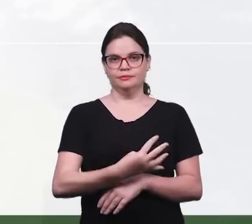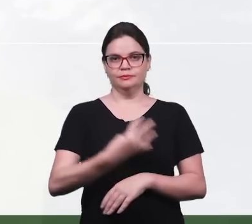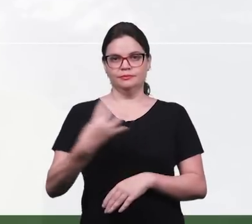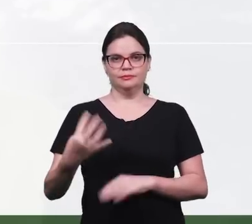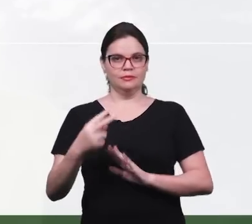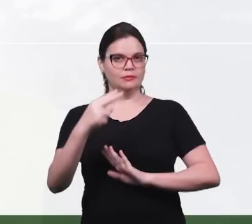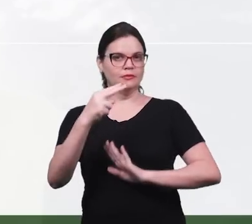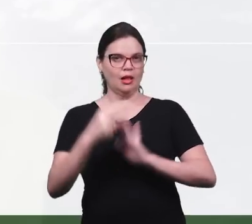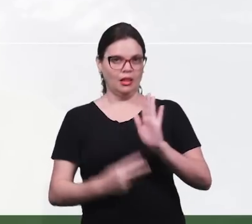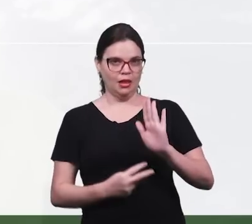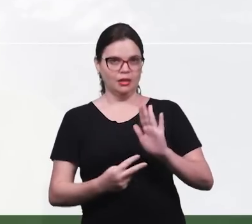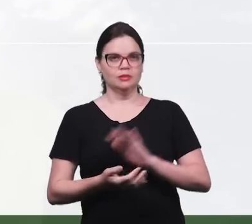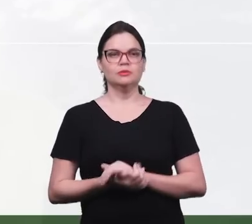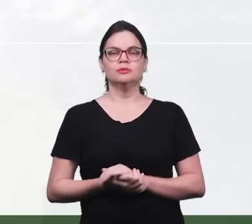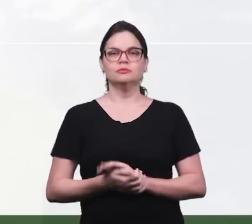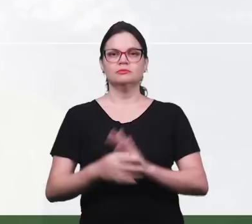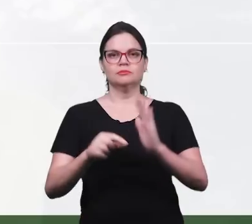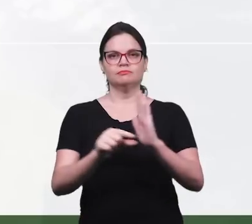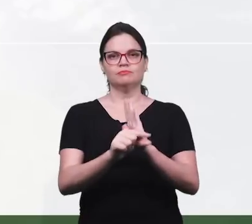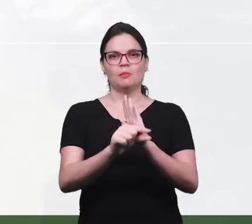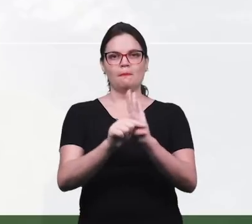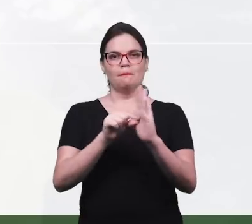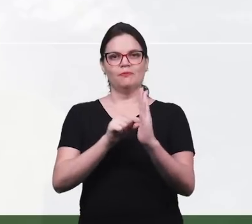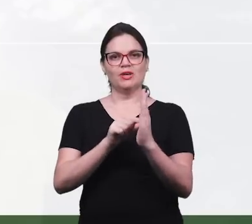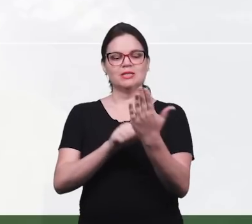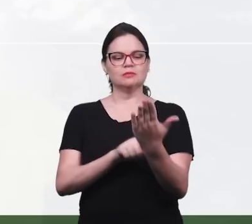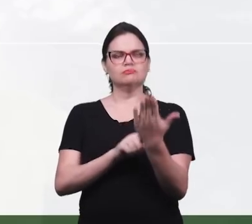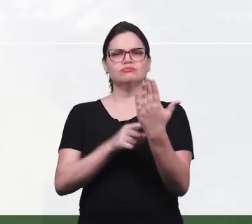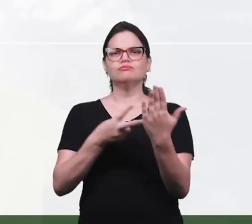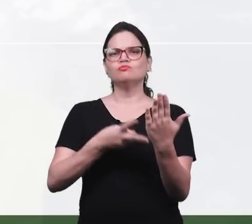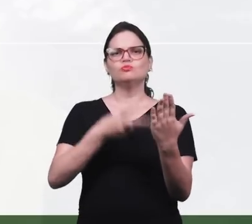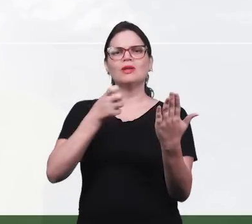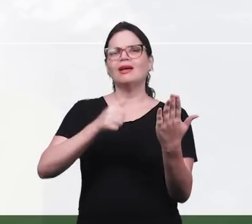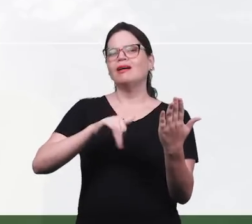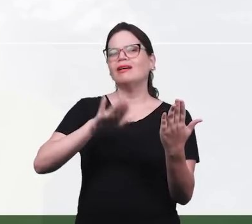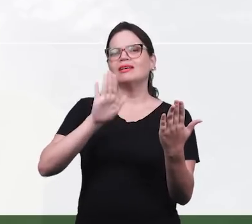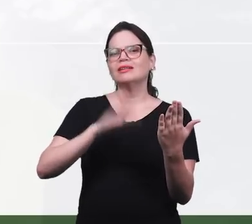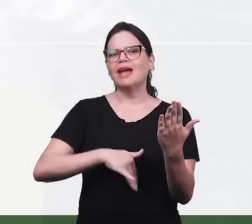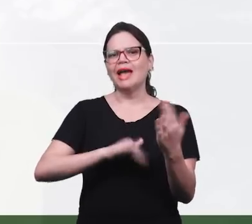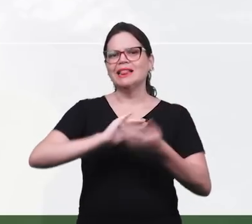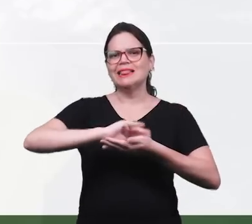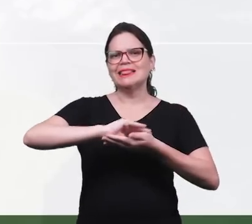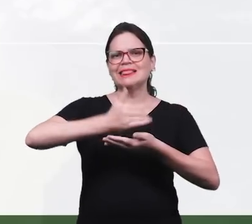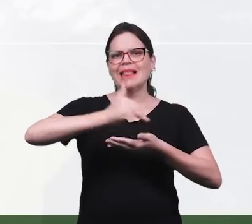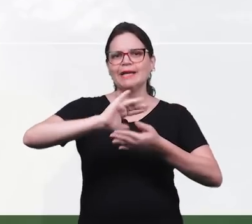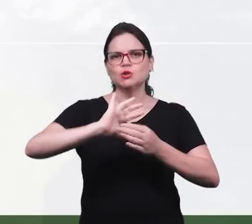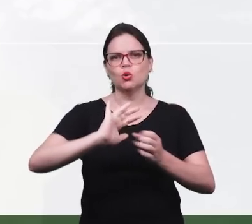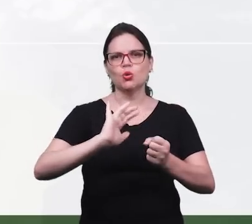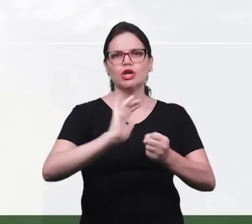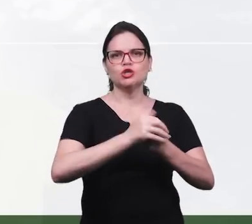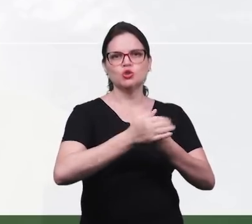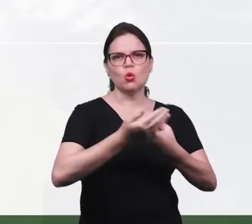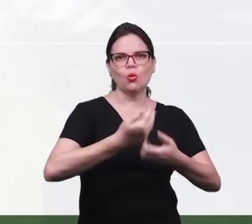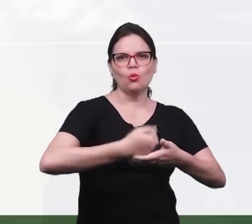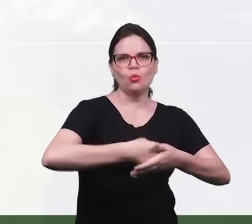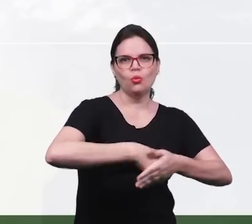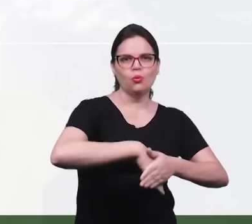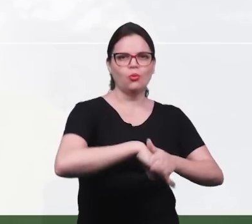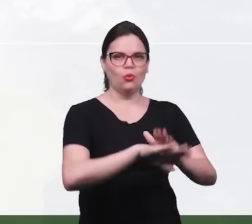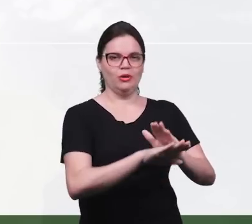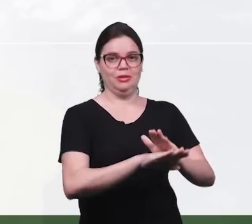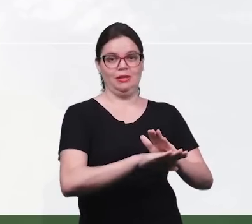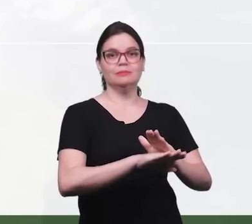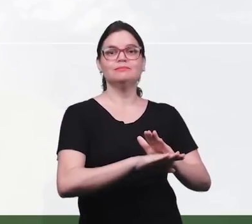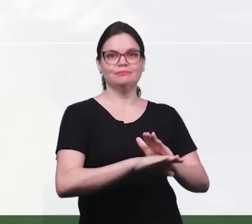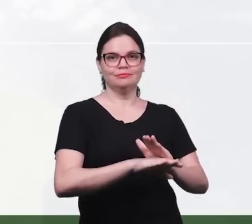44, identifique quem escondeu o tesouro no campo do interesse da religião e a forma como o tesouro